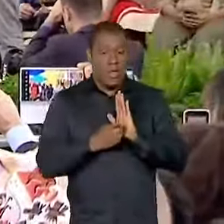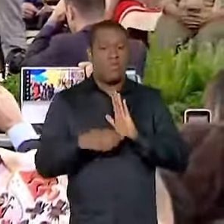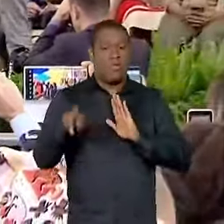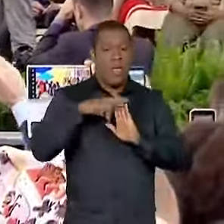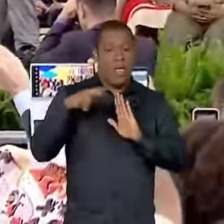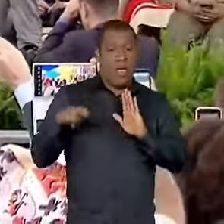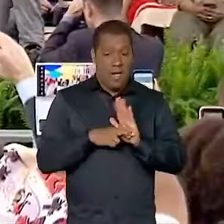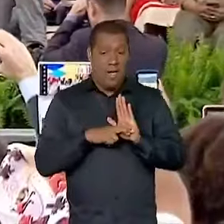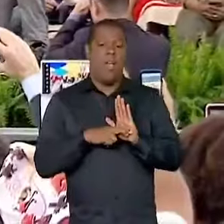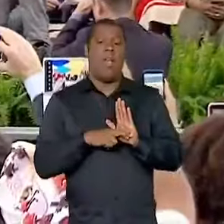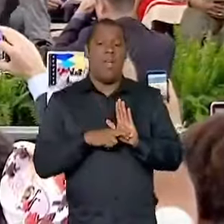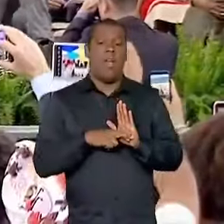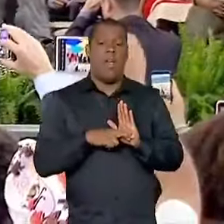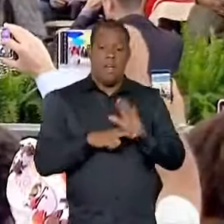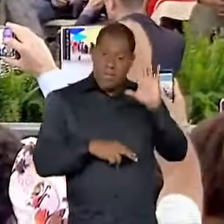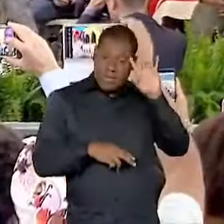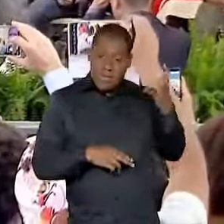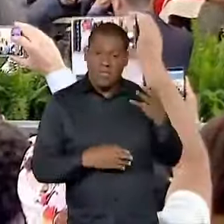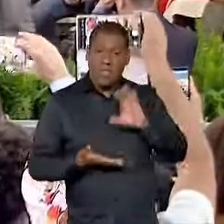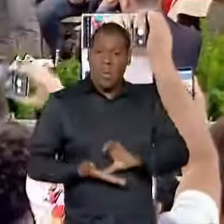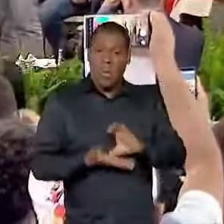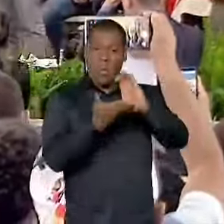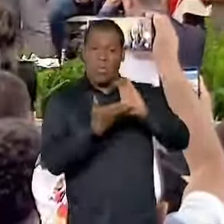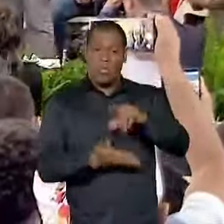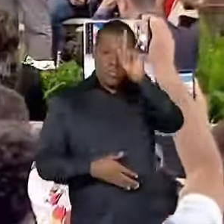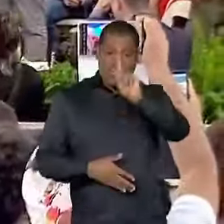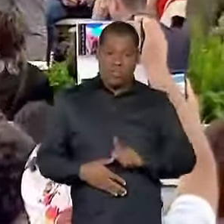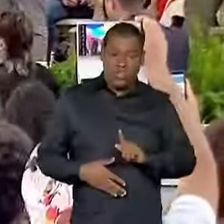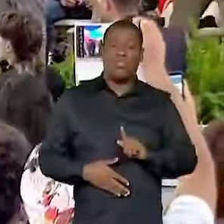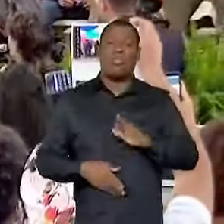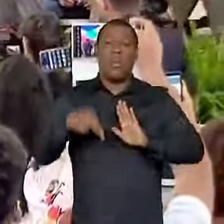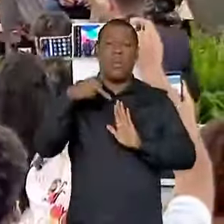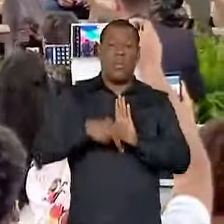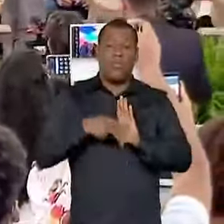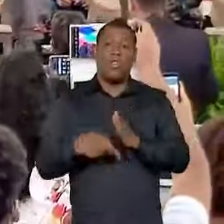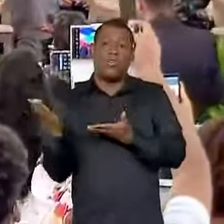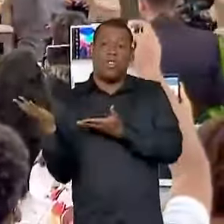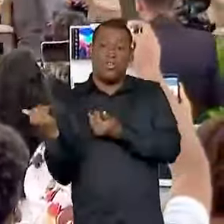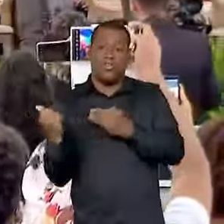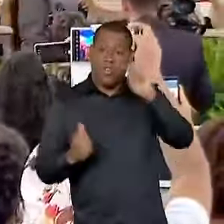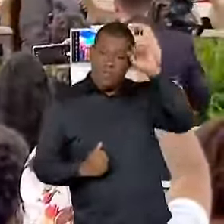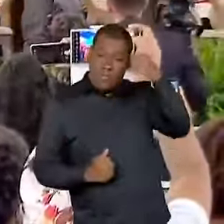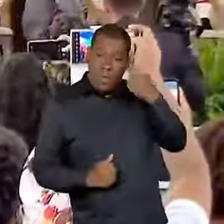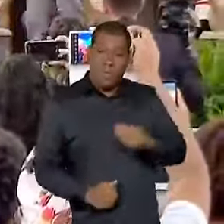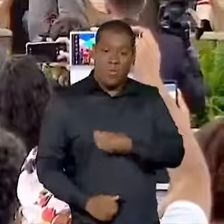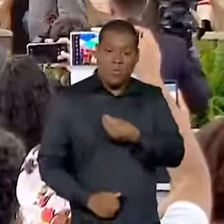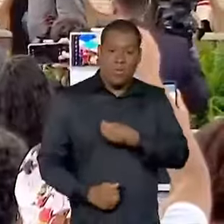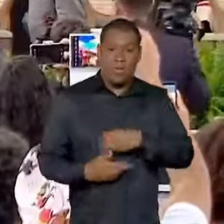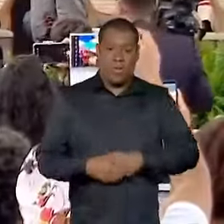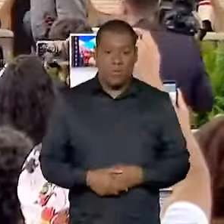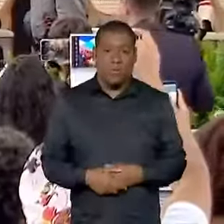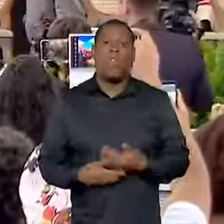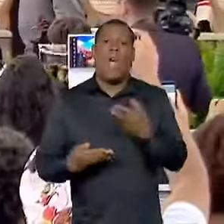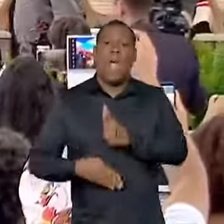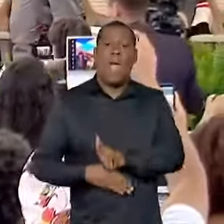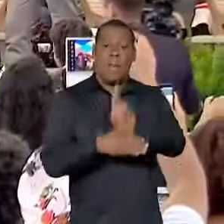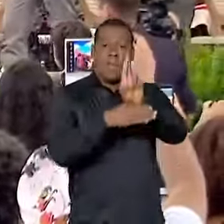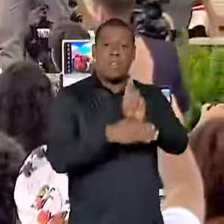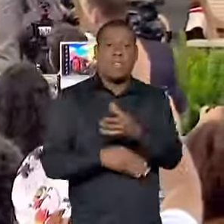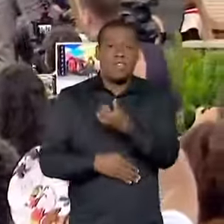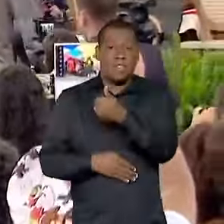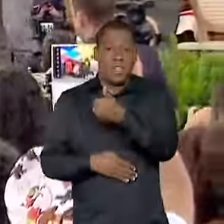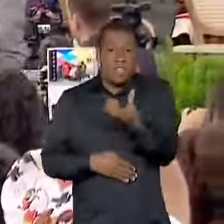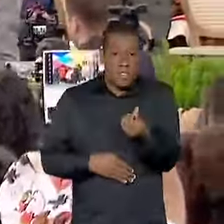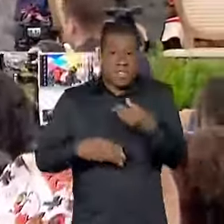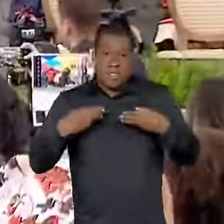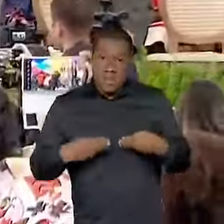e instituindo o comitê gestor do Plano Juventude Negra Viva, com 16 representantes